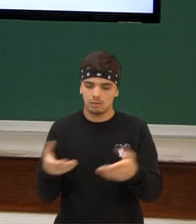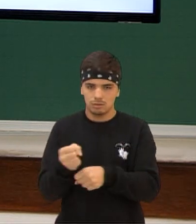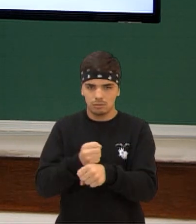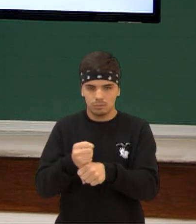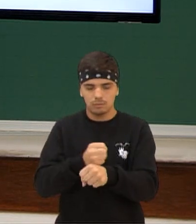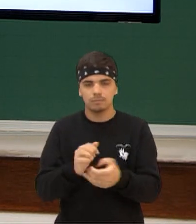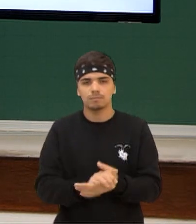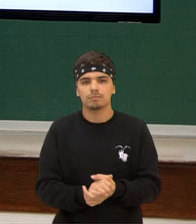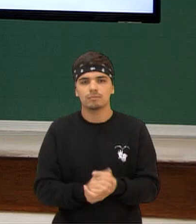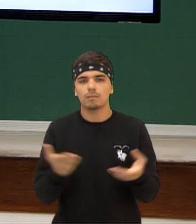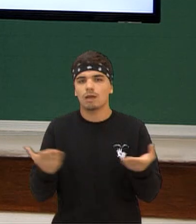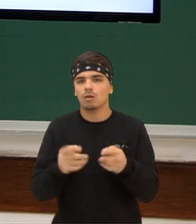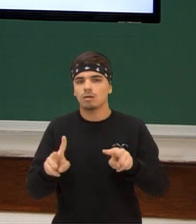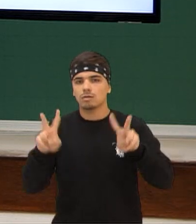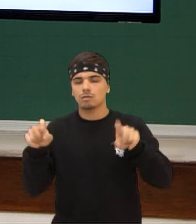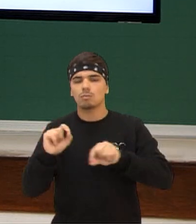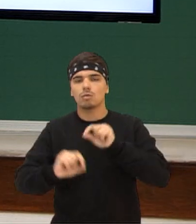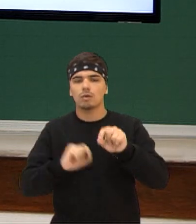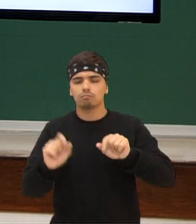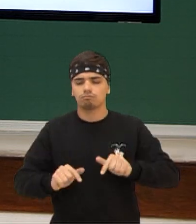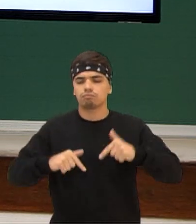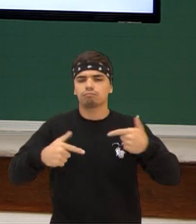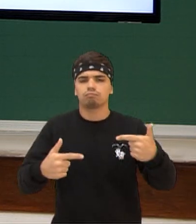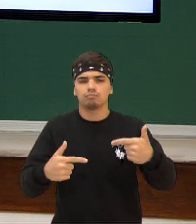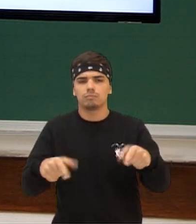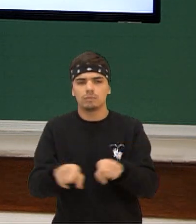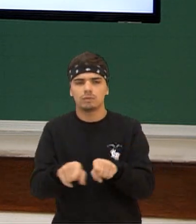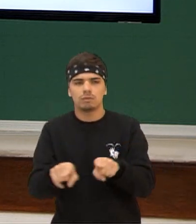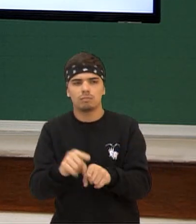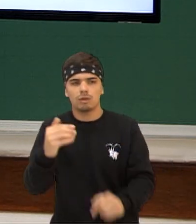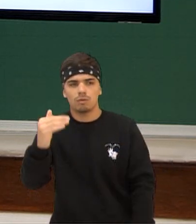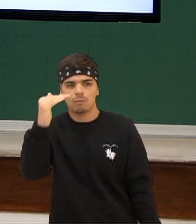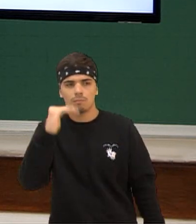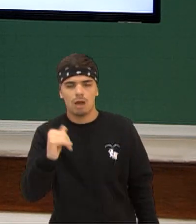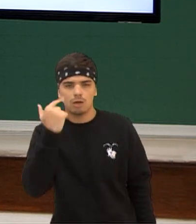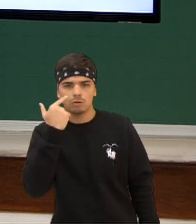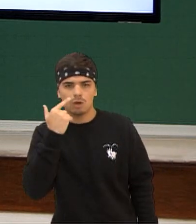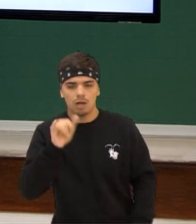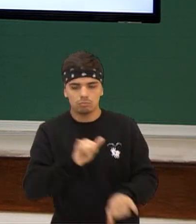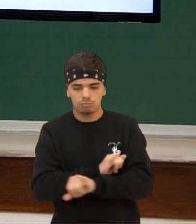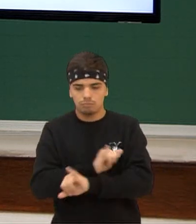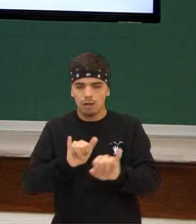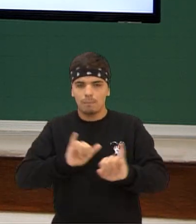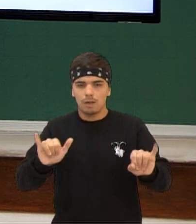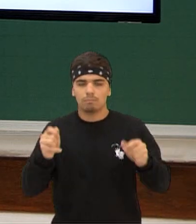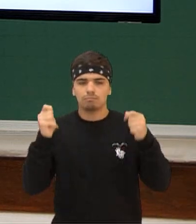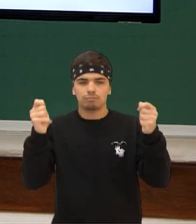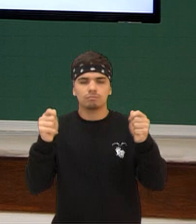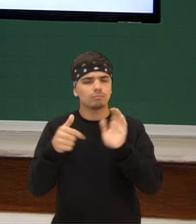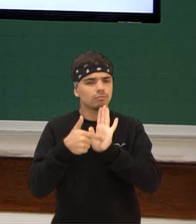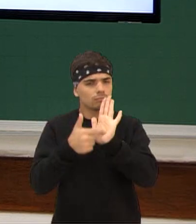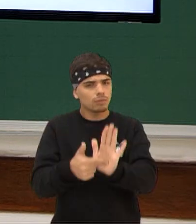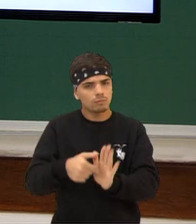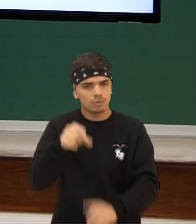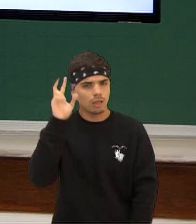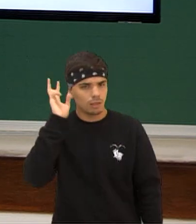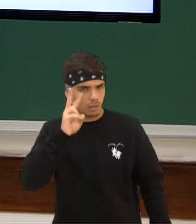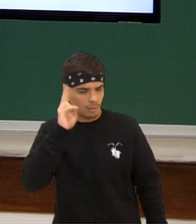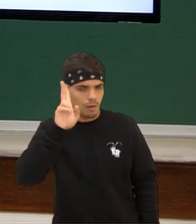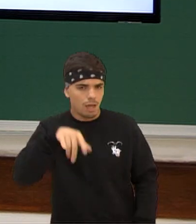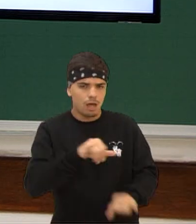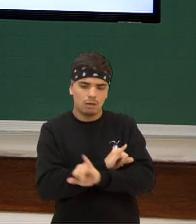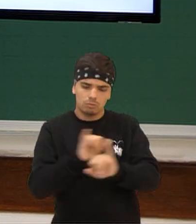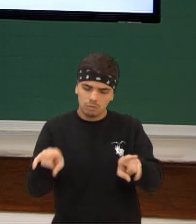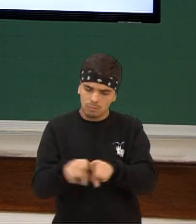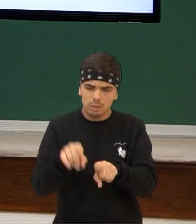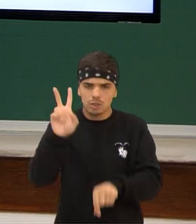vamos falar então sobre as nossas habilidades e sobre o advertiu Smurf que é um anúncio publicitário se lembra disso é um assunto que a